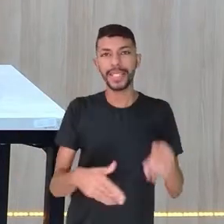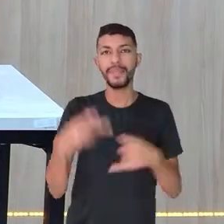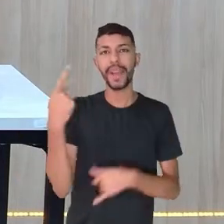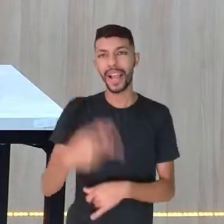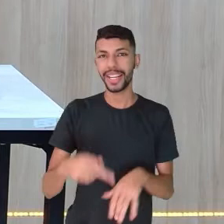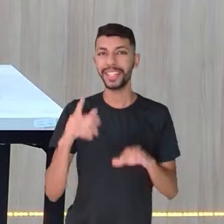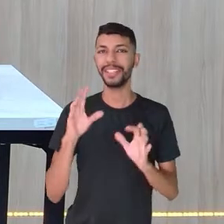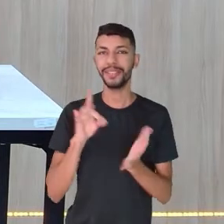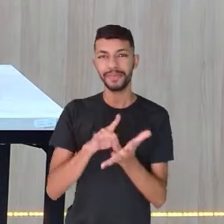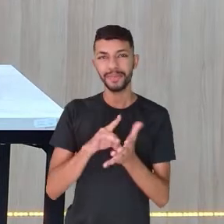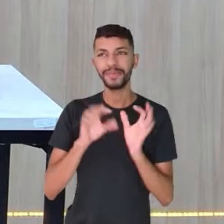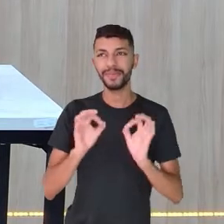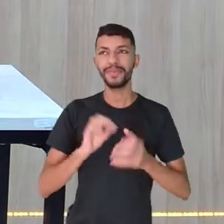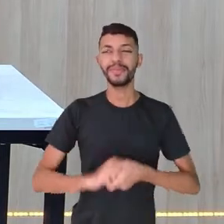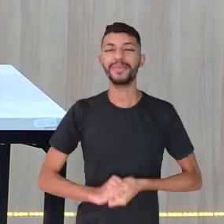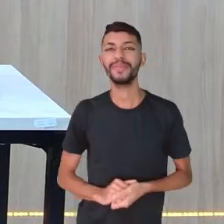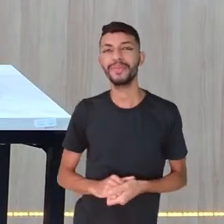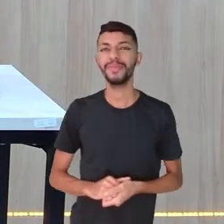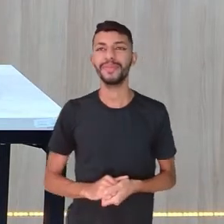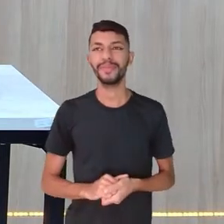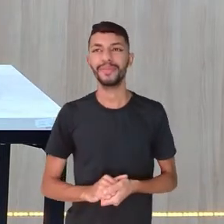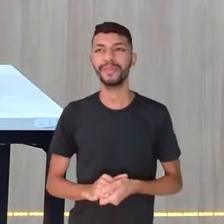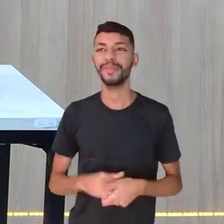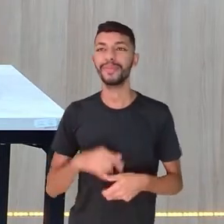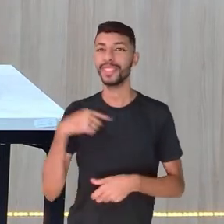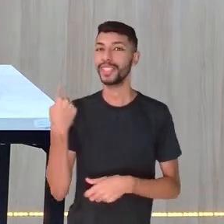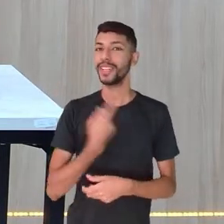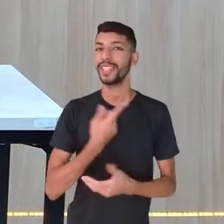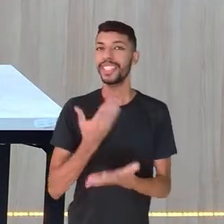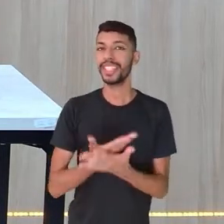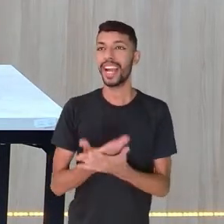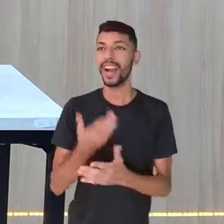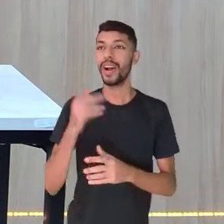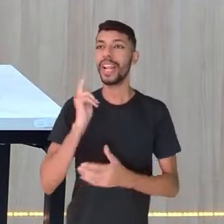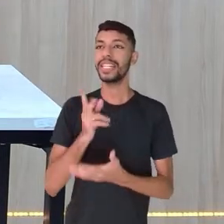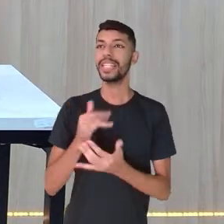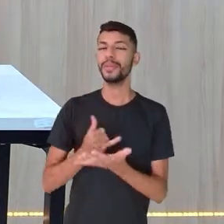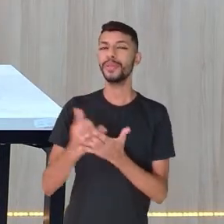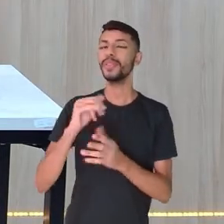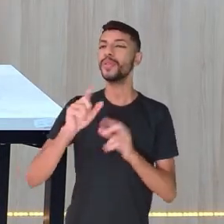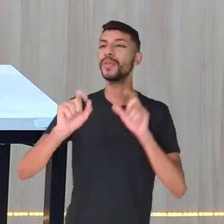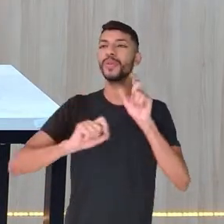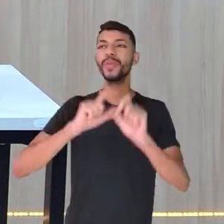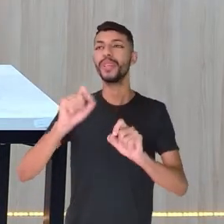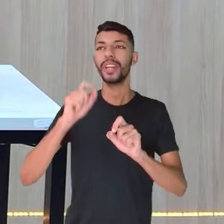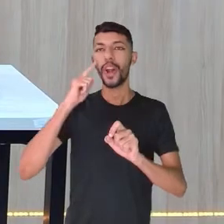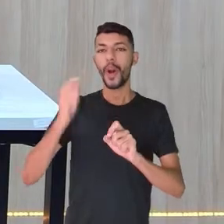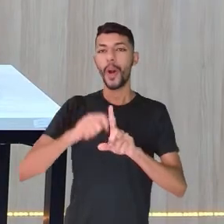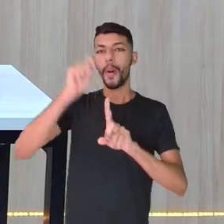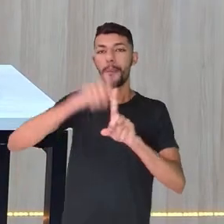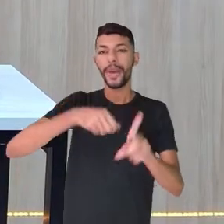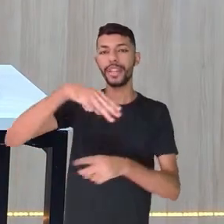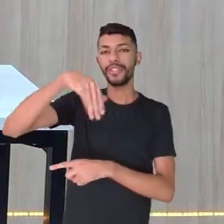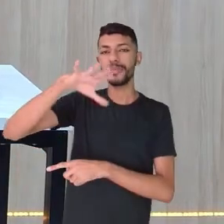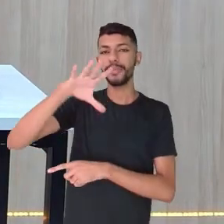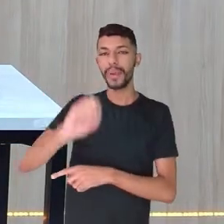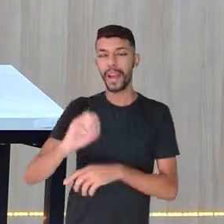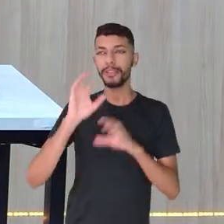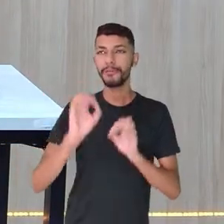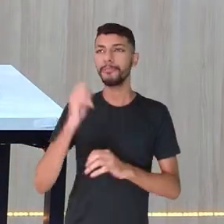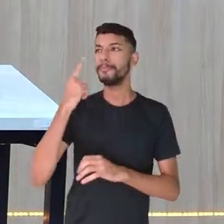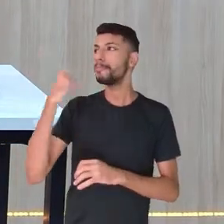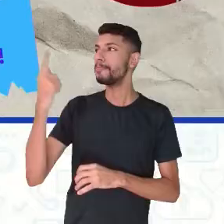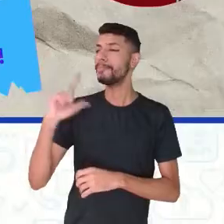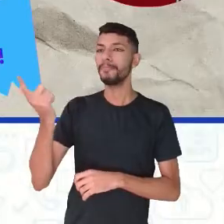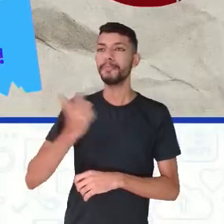lá. Nossa aula está sempre falando aí, no início da nossa aula, a questão do mês de maio. E aí, o mês de maio, nós temos